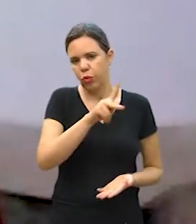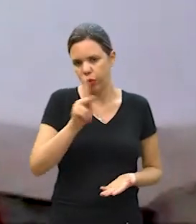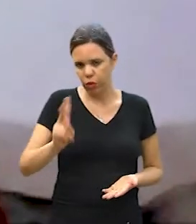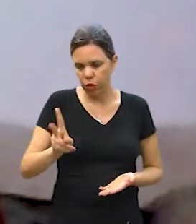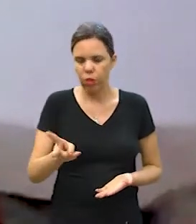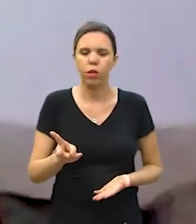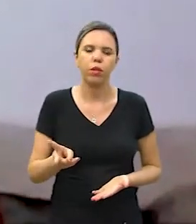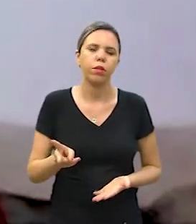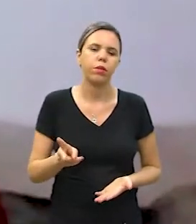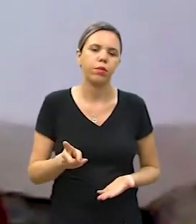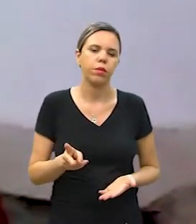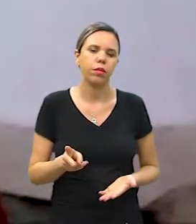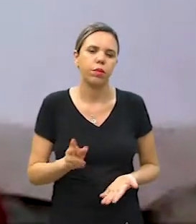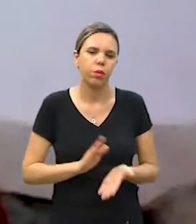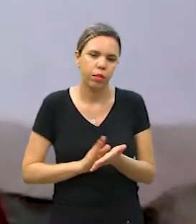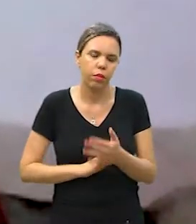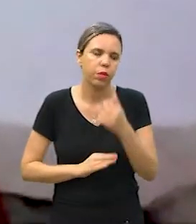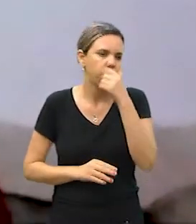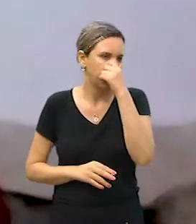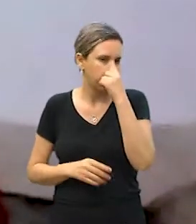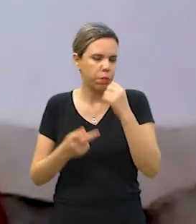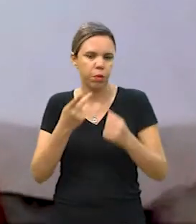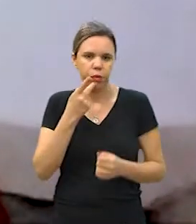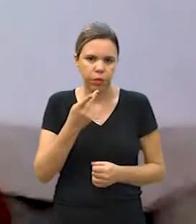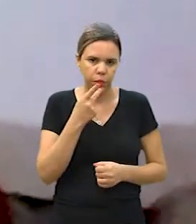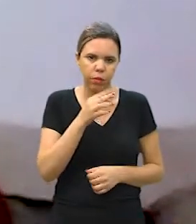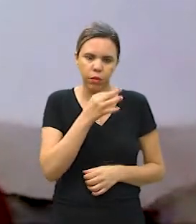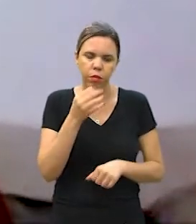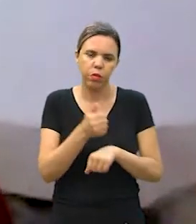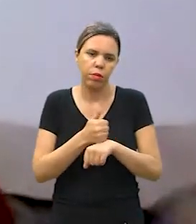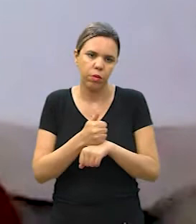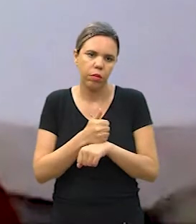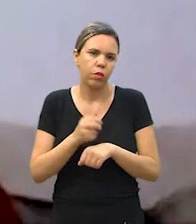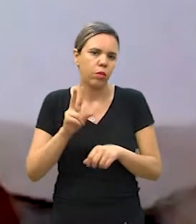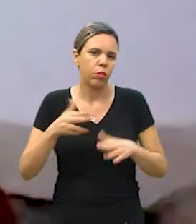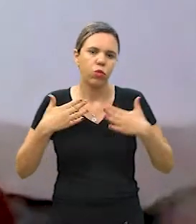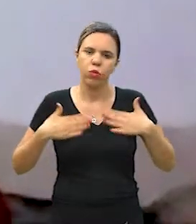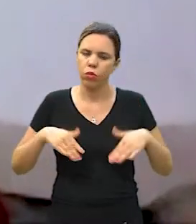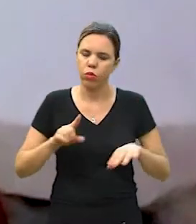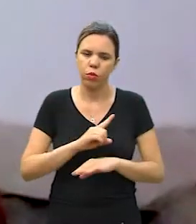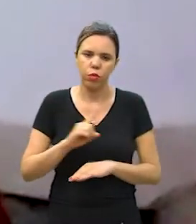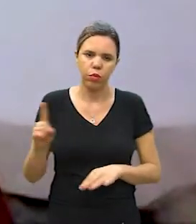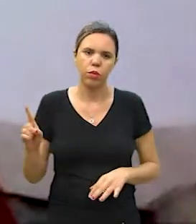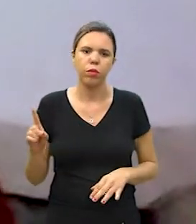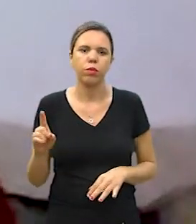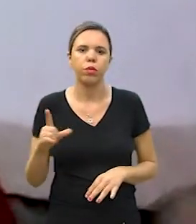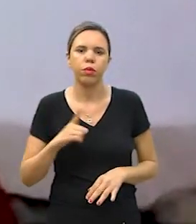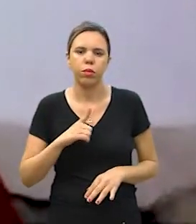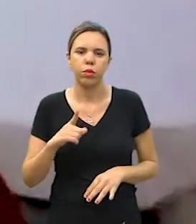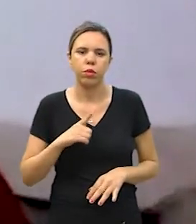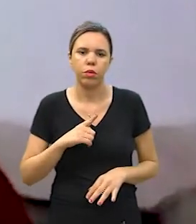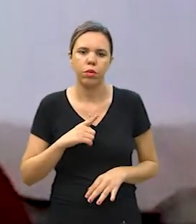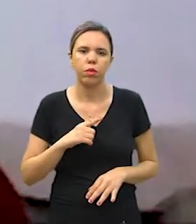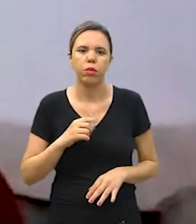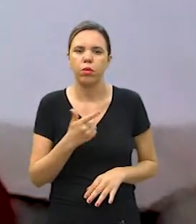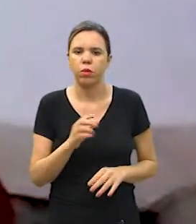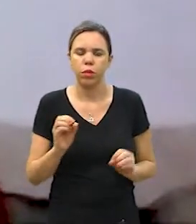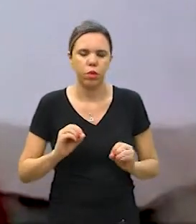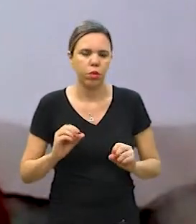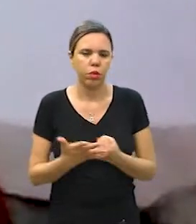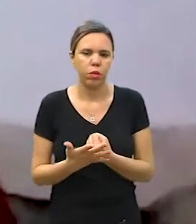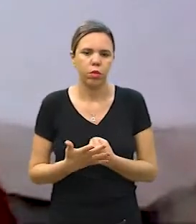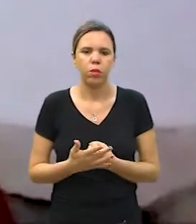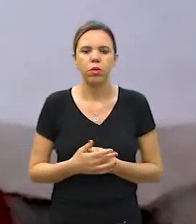professor sempre, né? E a professora sempre se cobra. Eu falo que é uma profissão que nunca descansa, porque mesmo se a gente tivesse, né, sem